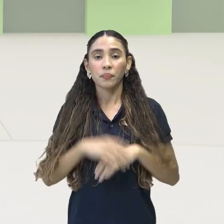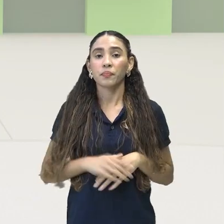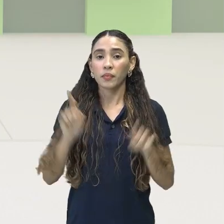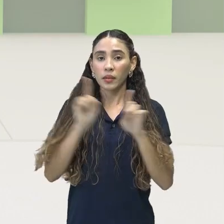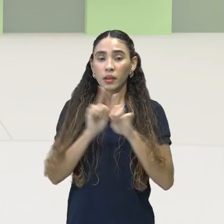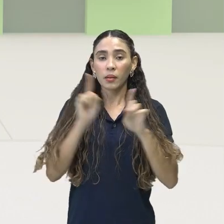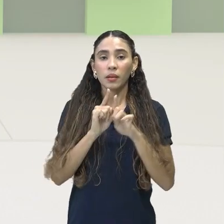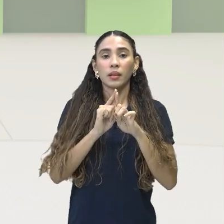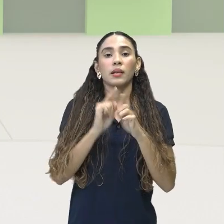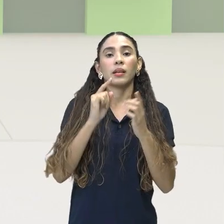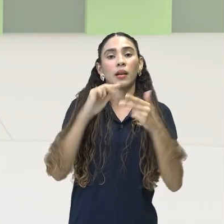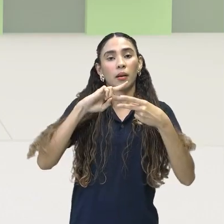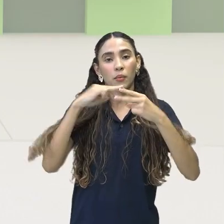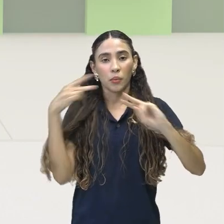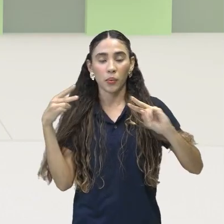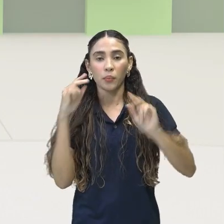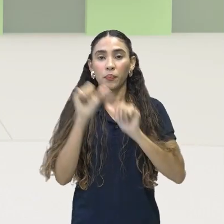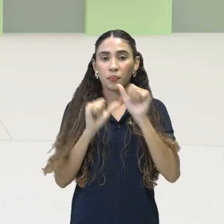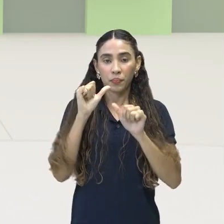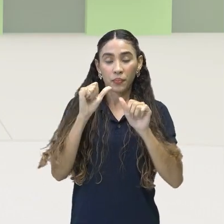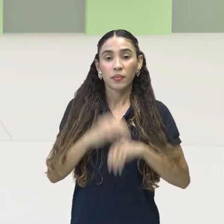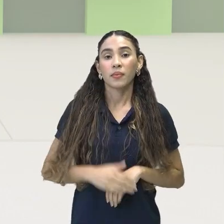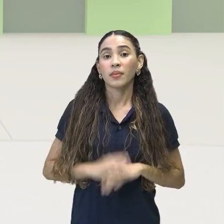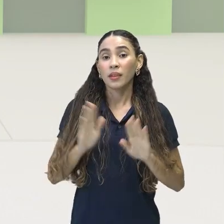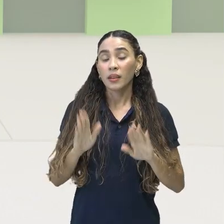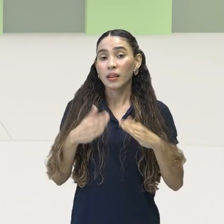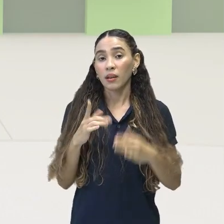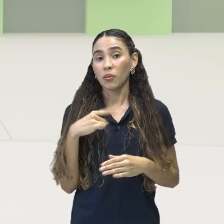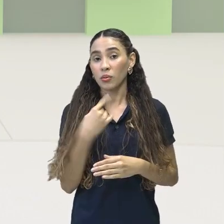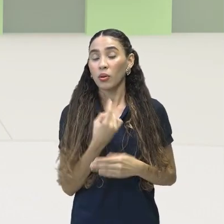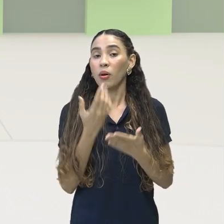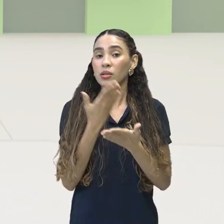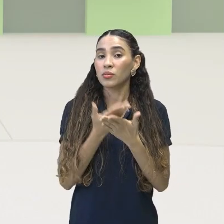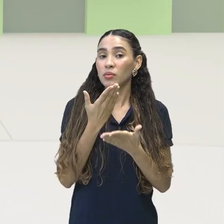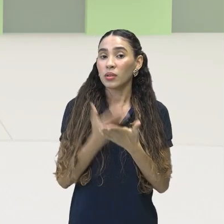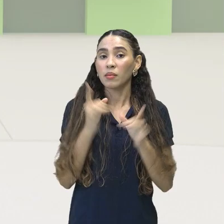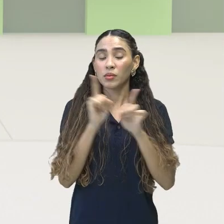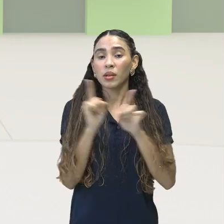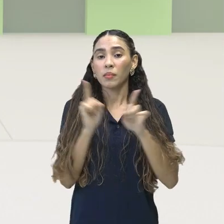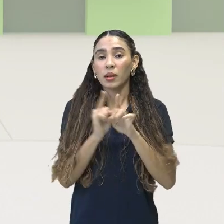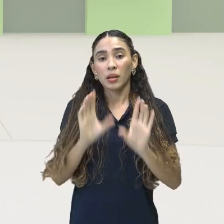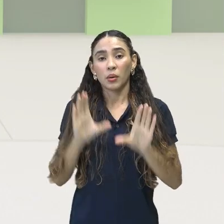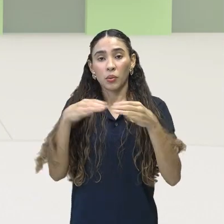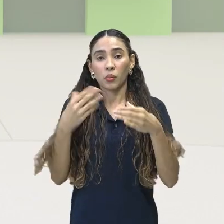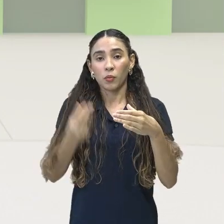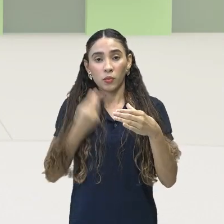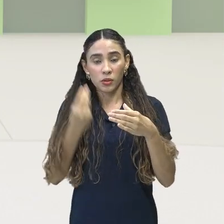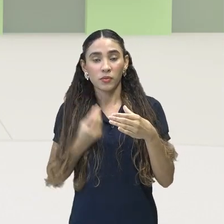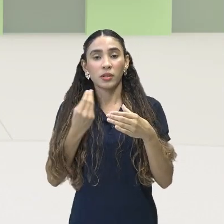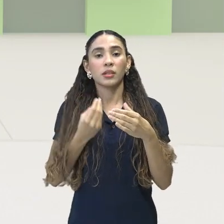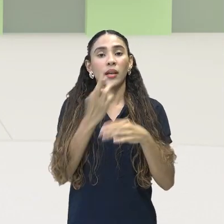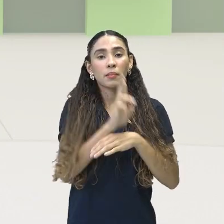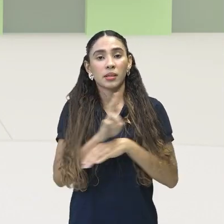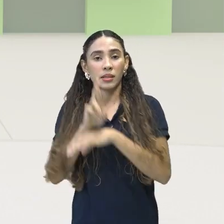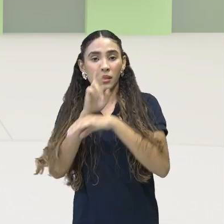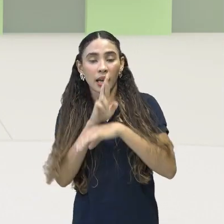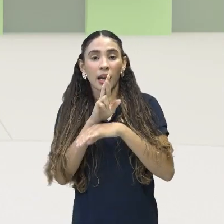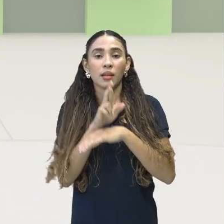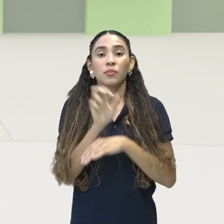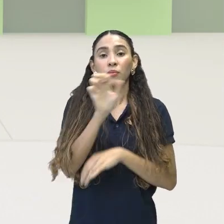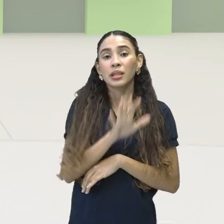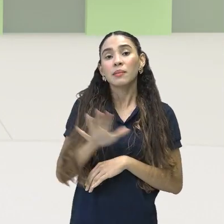a mutação genética. E aí, como nós vimos nesses indivíduos que estão sendo representados aí nas